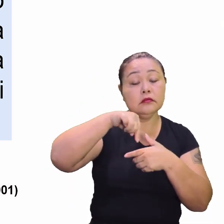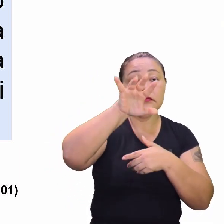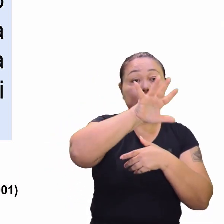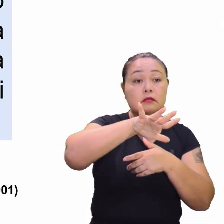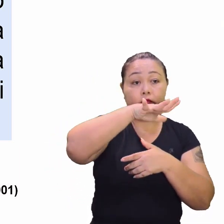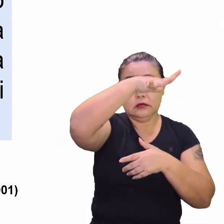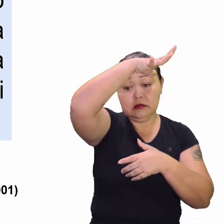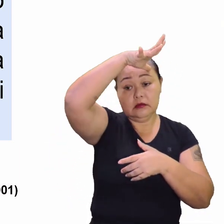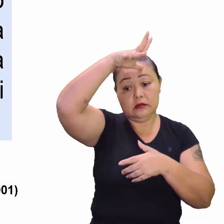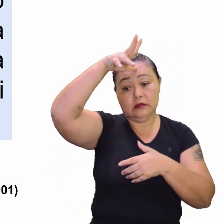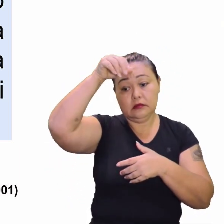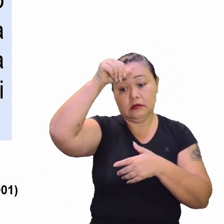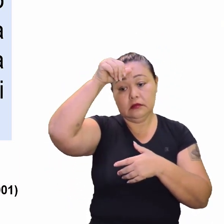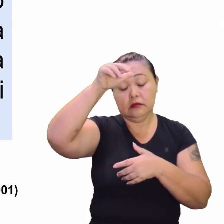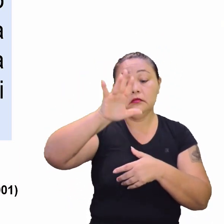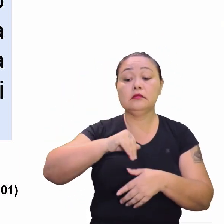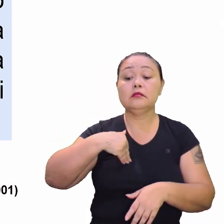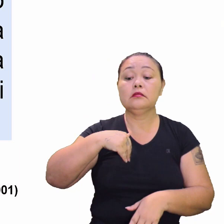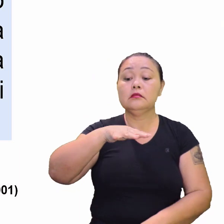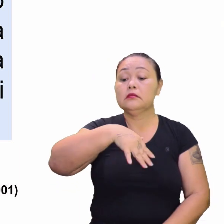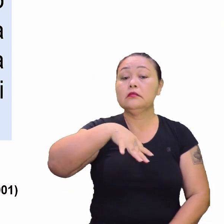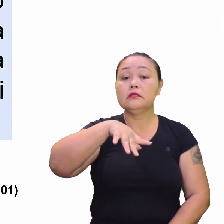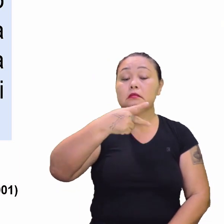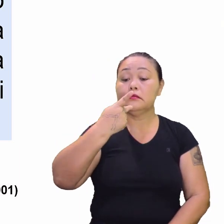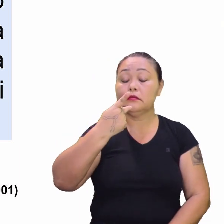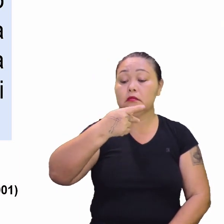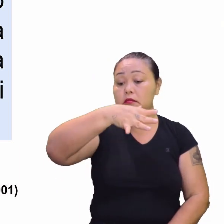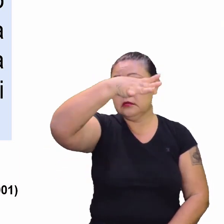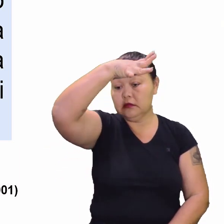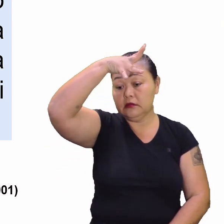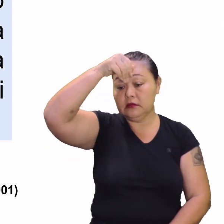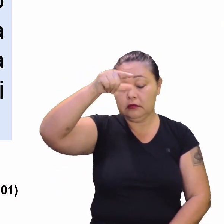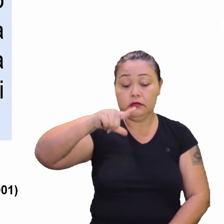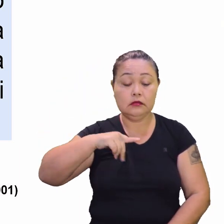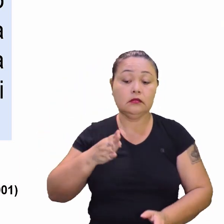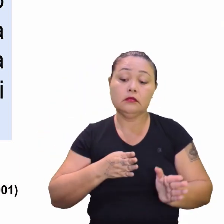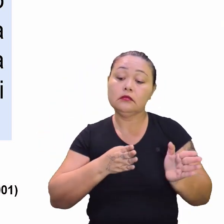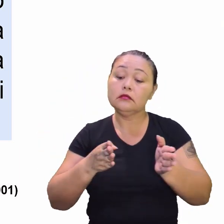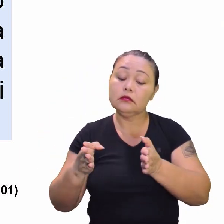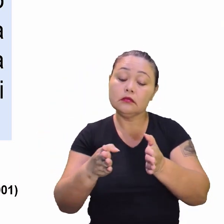Amazônica. Vamos pegar a região amazônica. Temos aqui rios